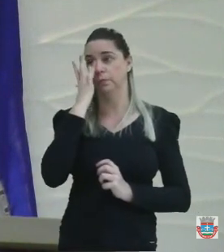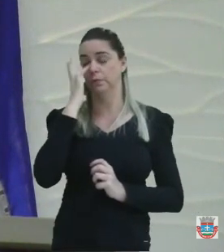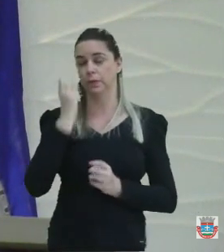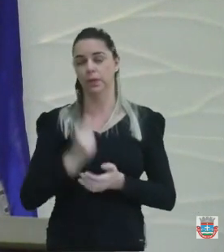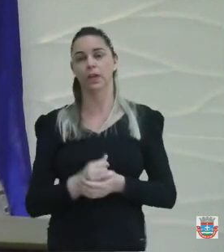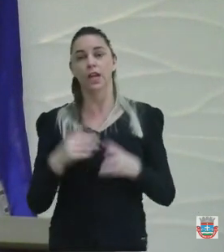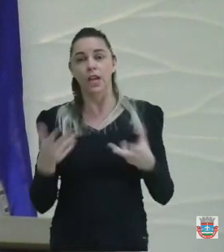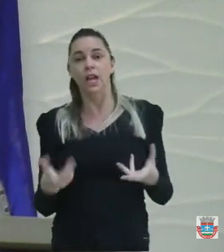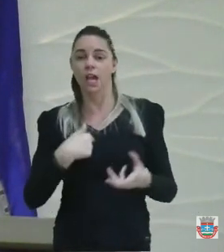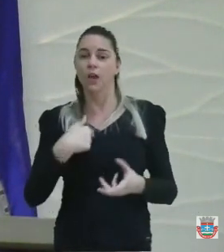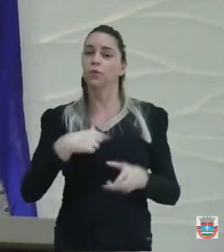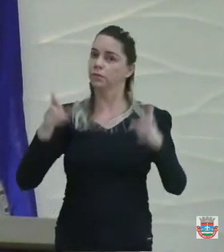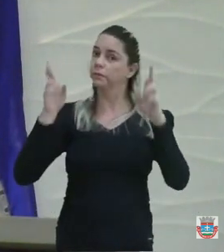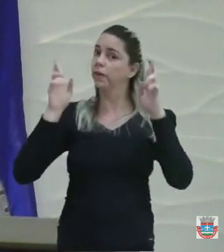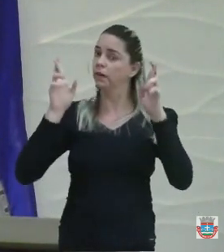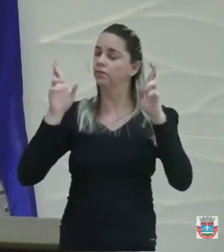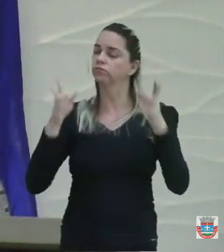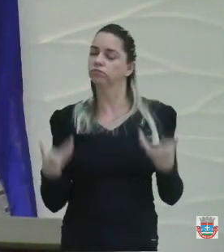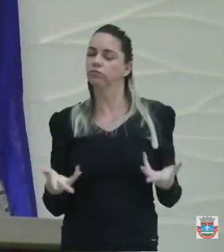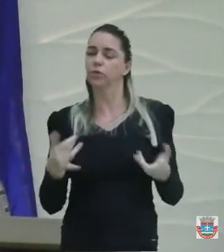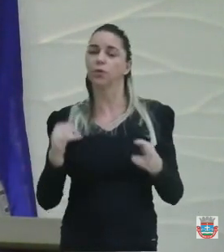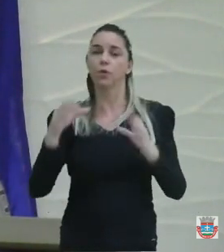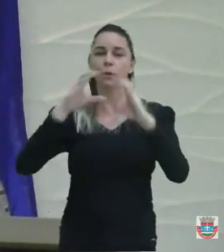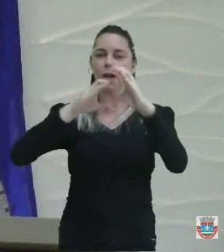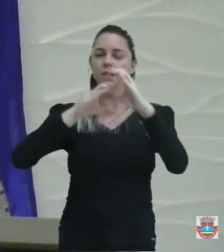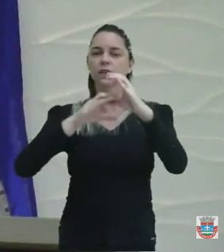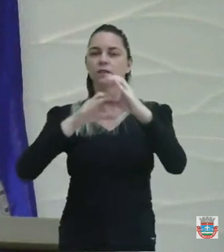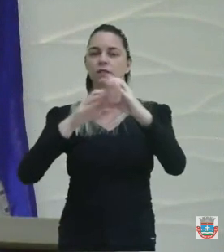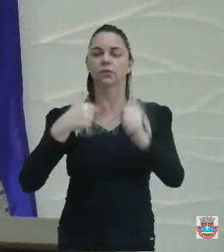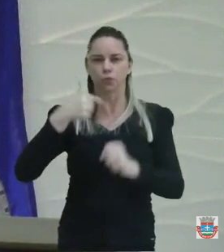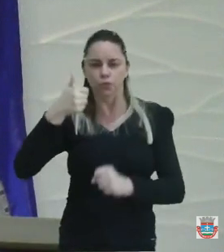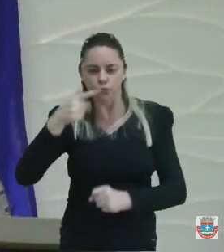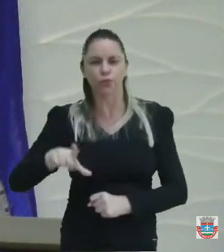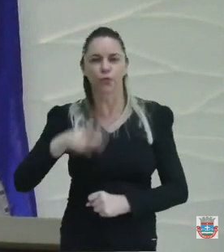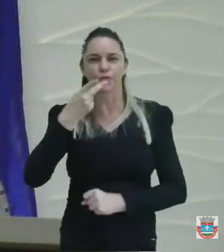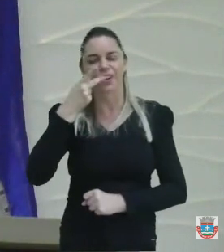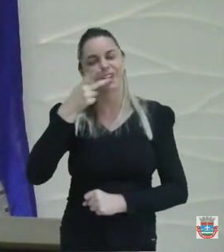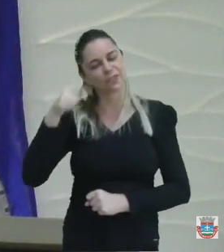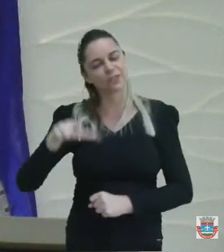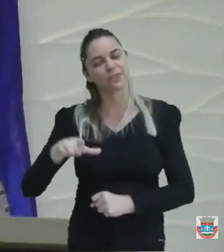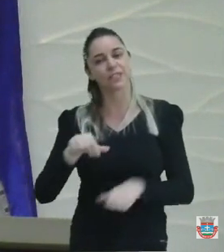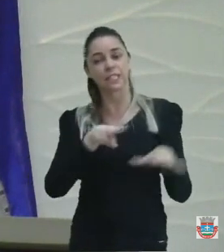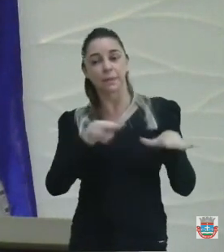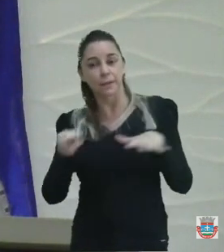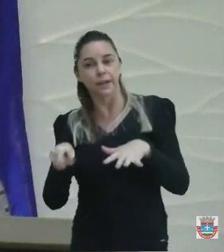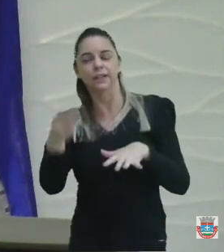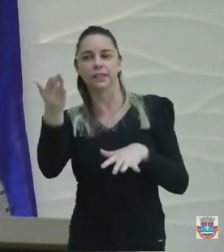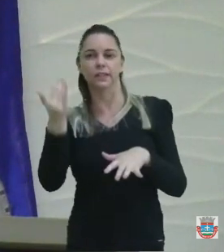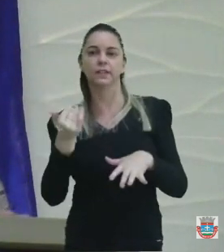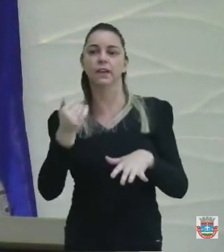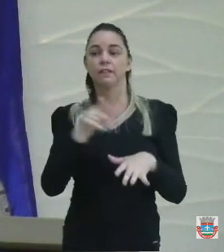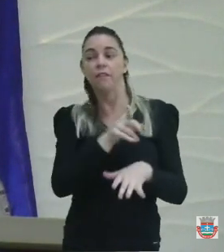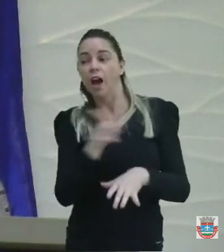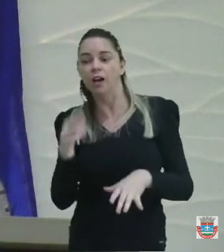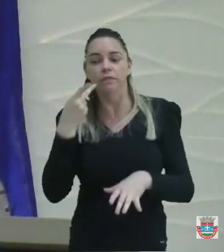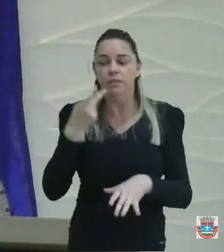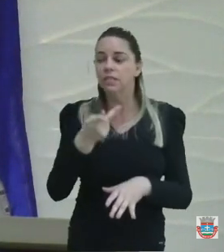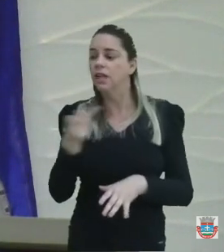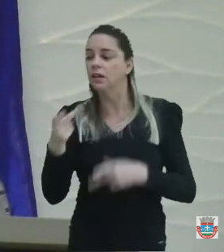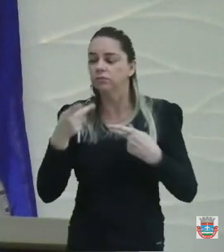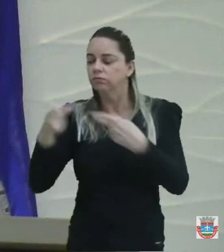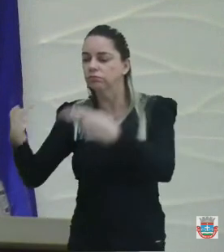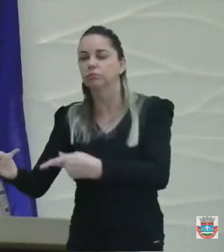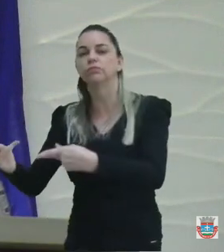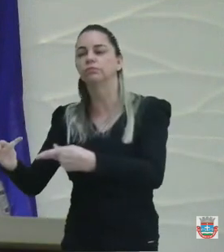espero que a Compesa volte a falar na próxima semana, vá à Vila do Espírito Santo e dessa vez